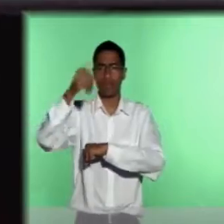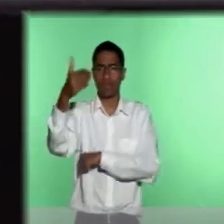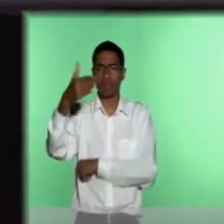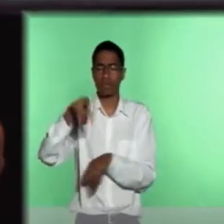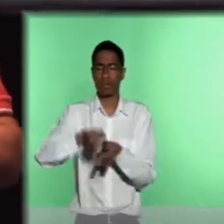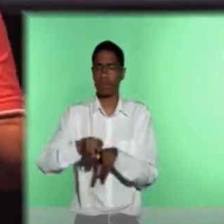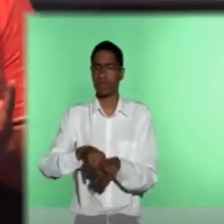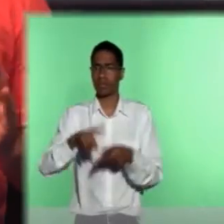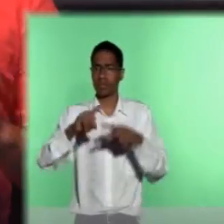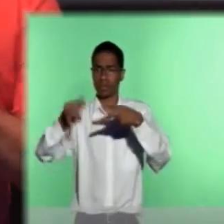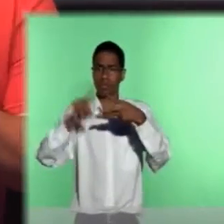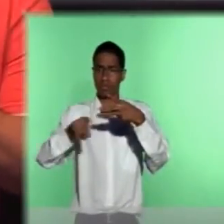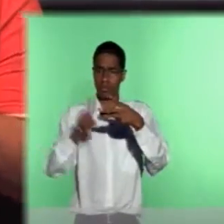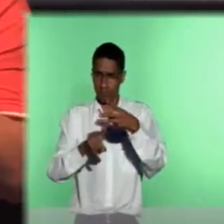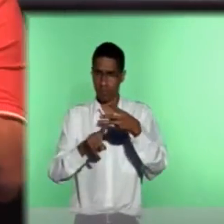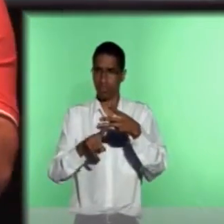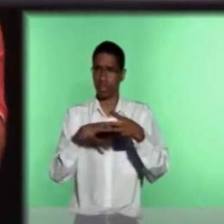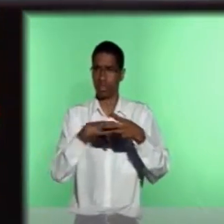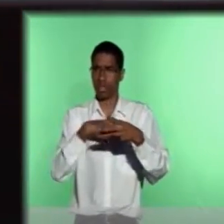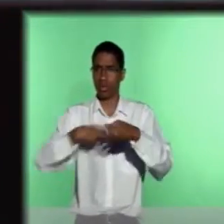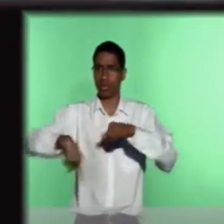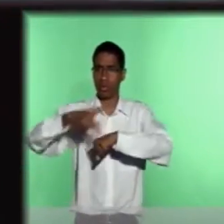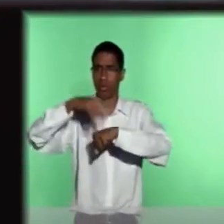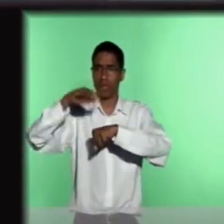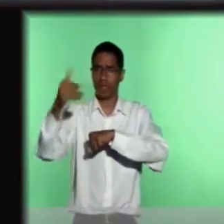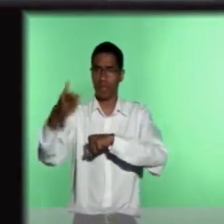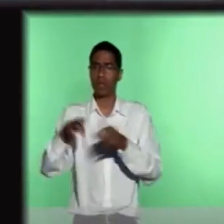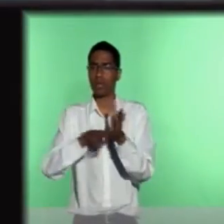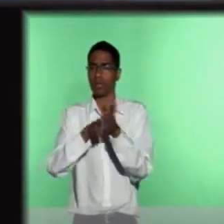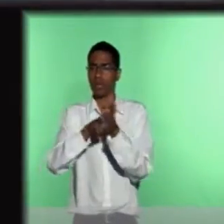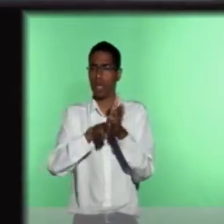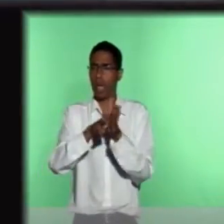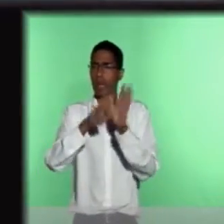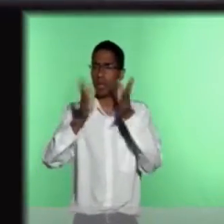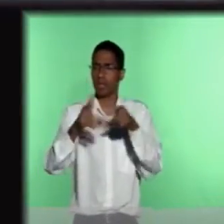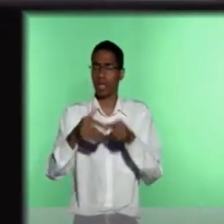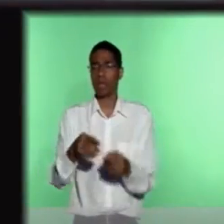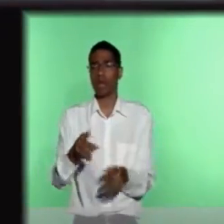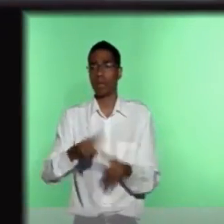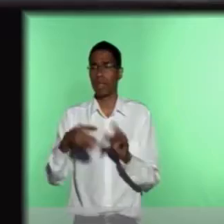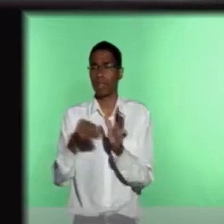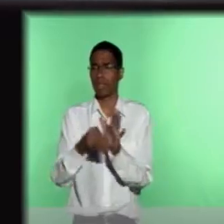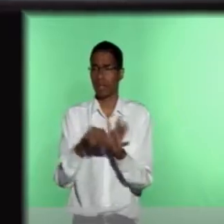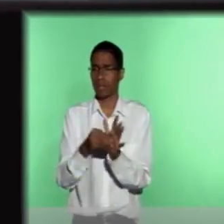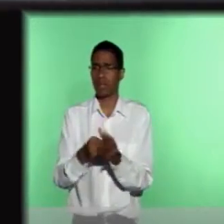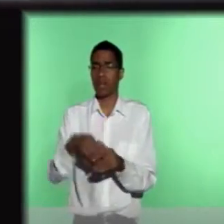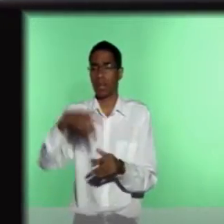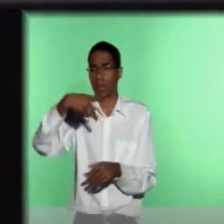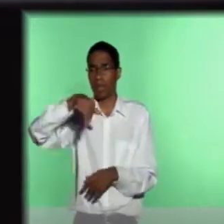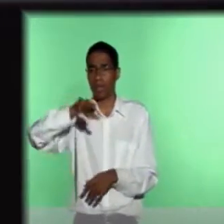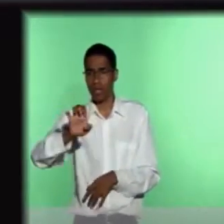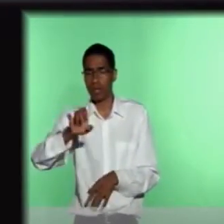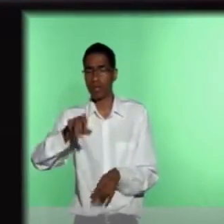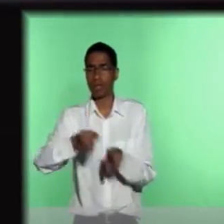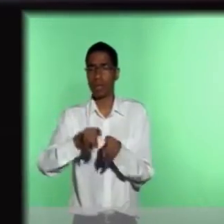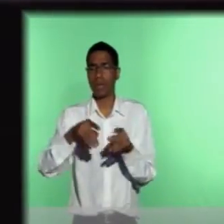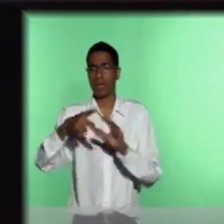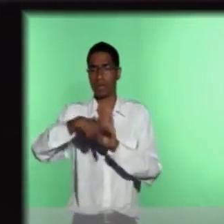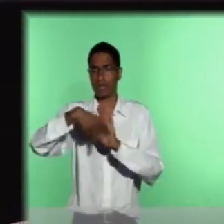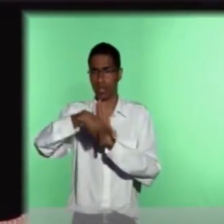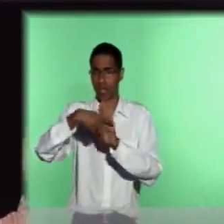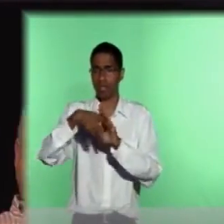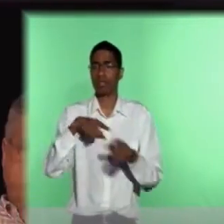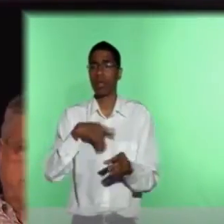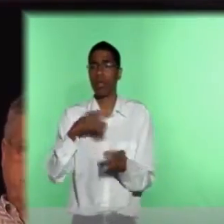implementação da educação para todos. Porque não adianta determinar metas e não dizer como elas vão ser cumpridas. No PNE, como que é a estrutura que a gente fez? Tem